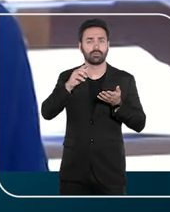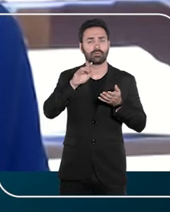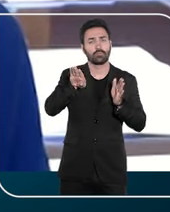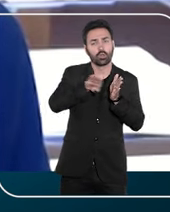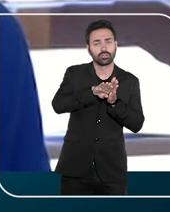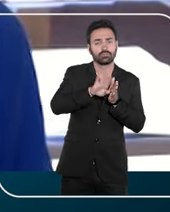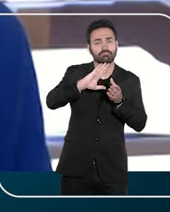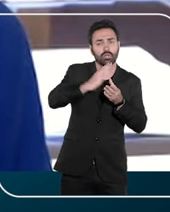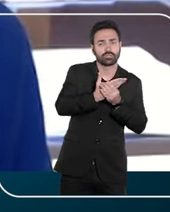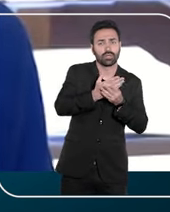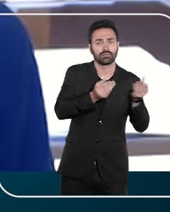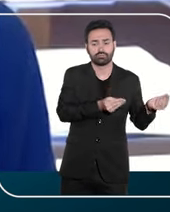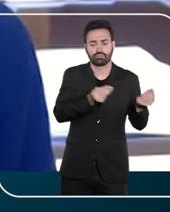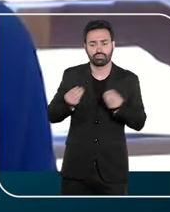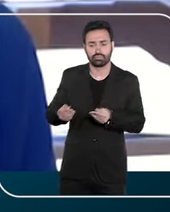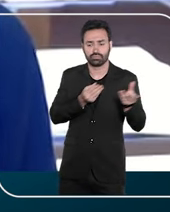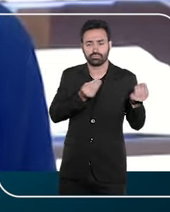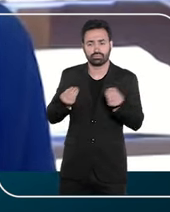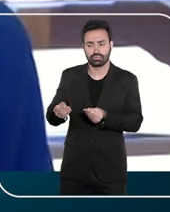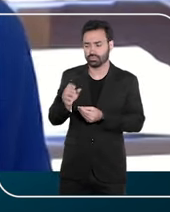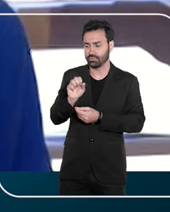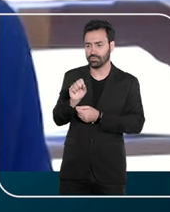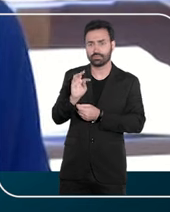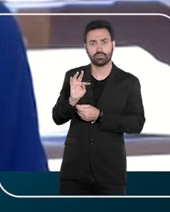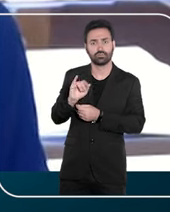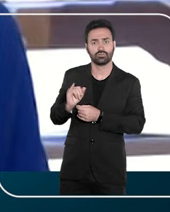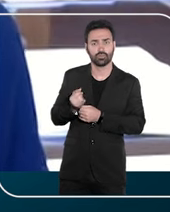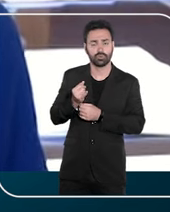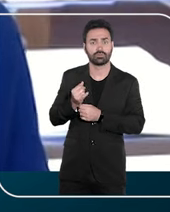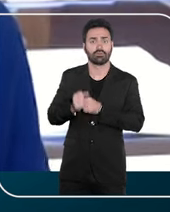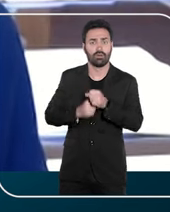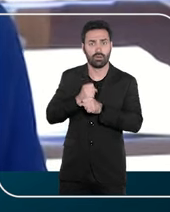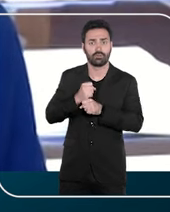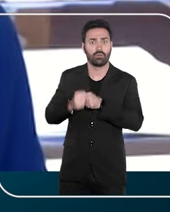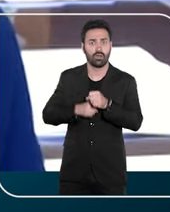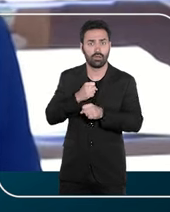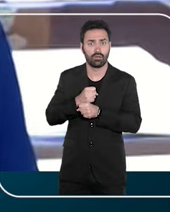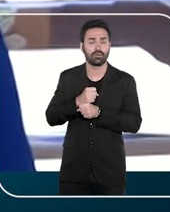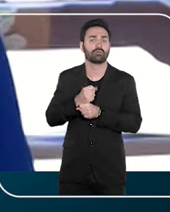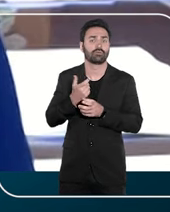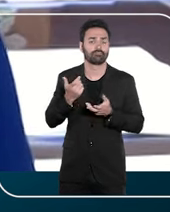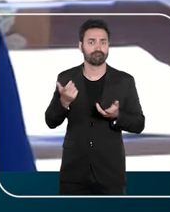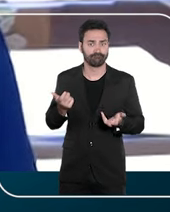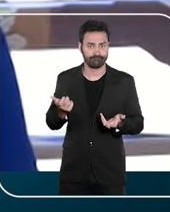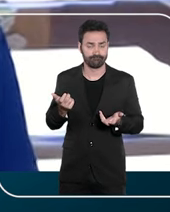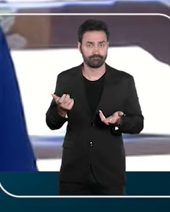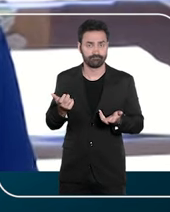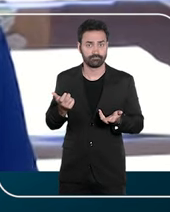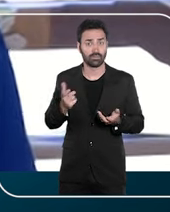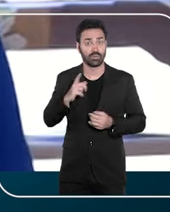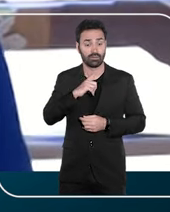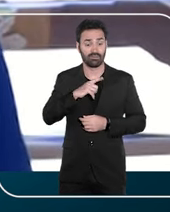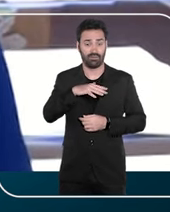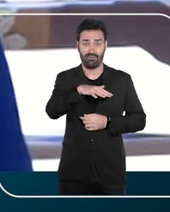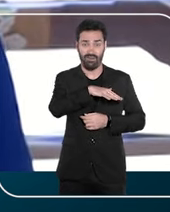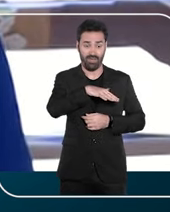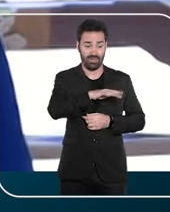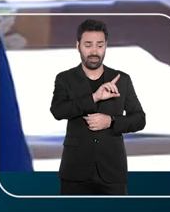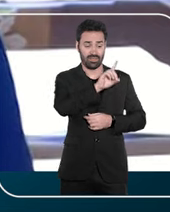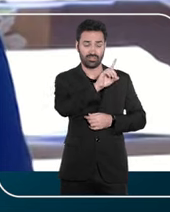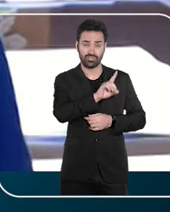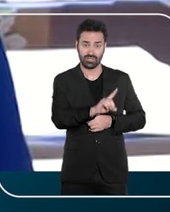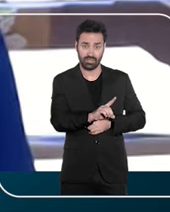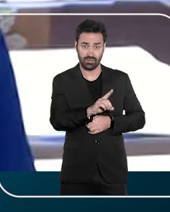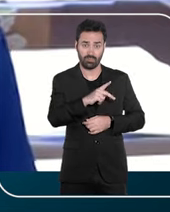Não há sentido uma corte superior receber... O direito penal, então, recebe uma quantidade de HCs que é